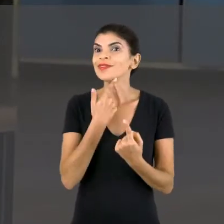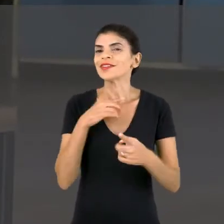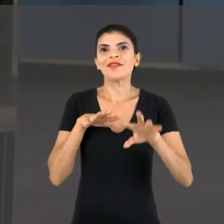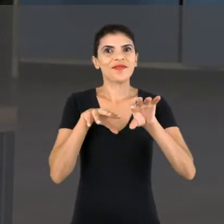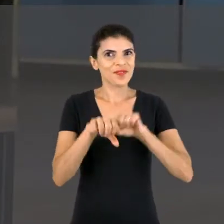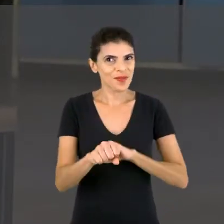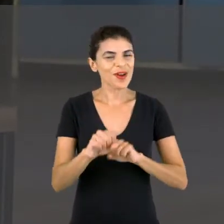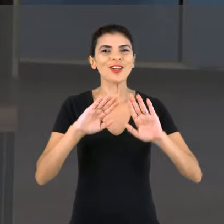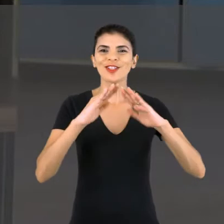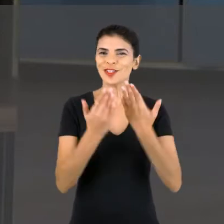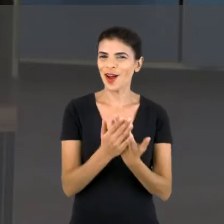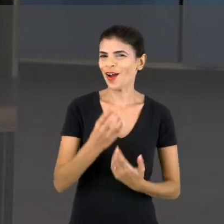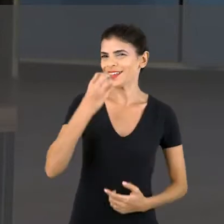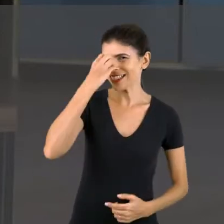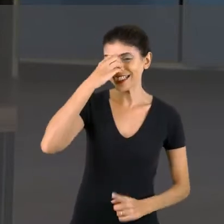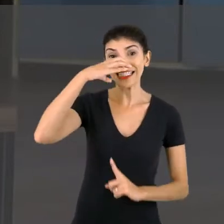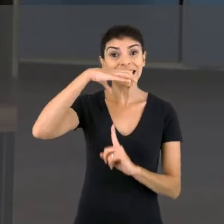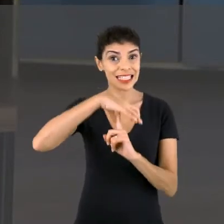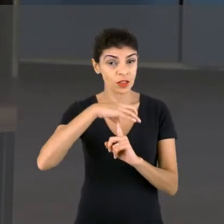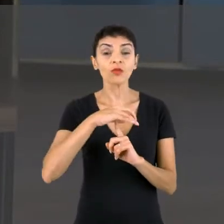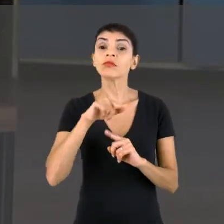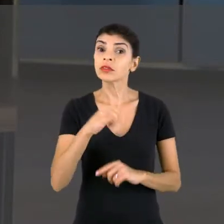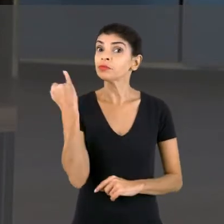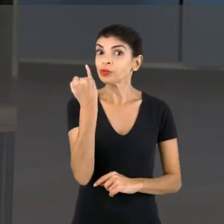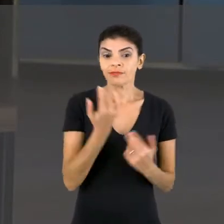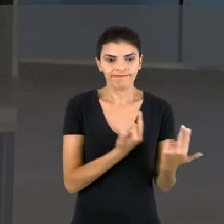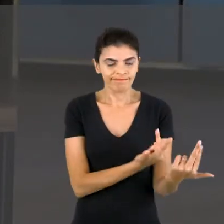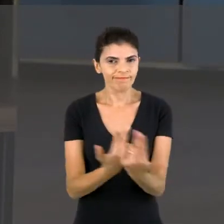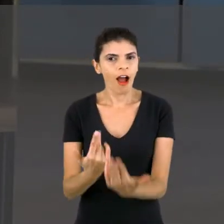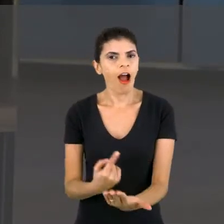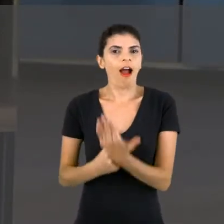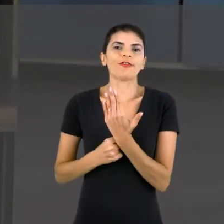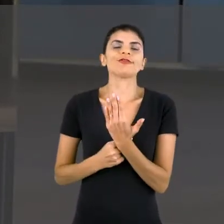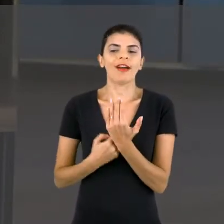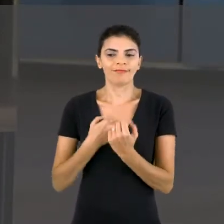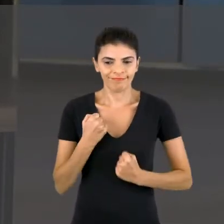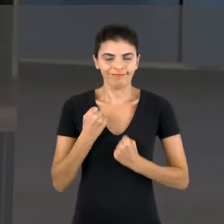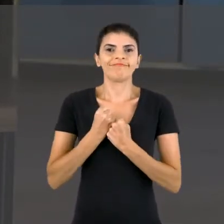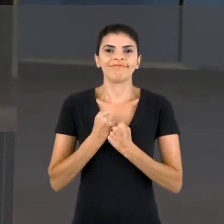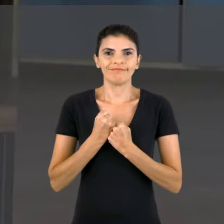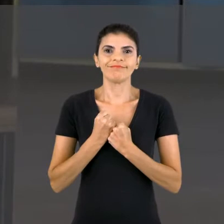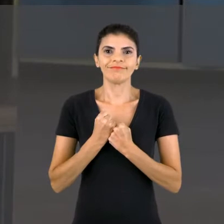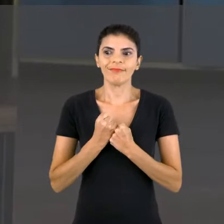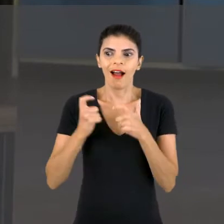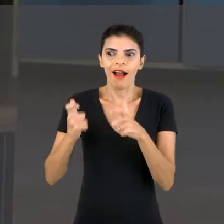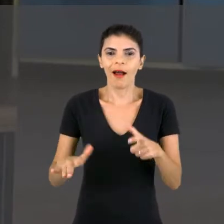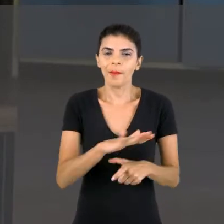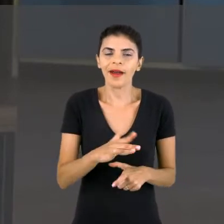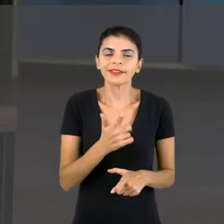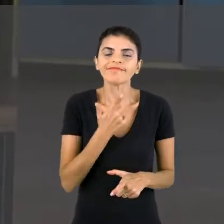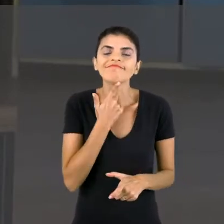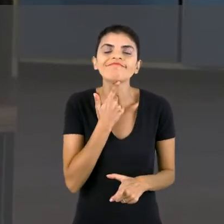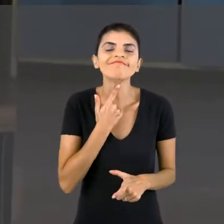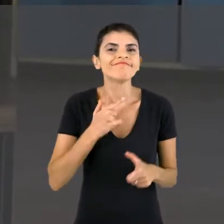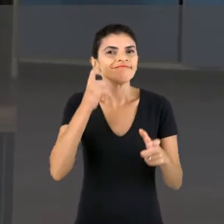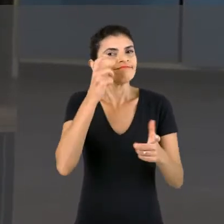objetivo de se formar na escola, que era um objetivo em comum. Então, isso já ajudava, já se tornava um ambiente muito